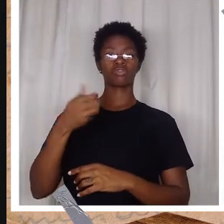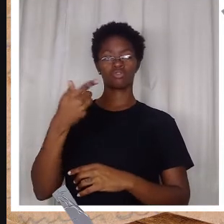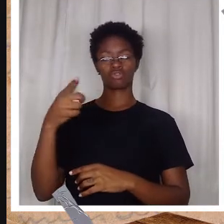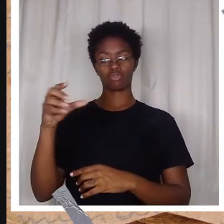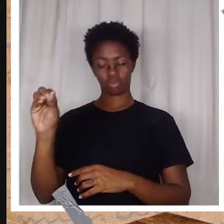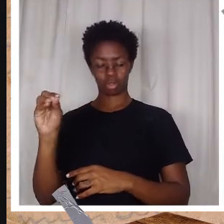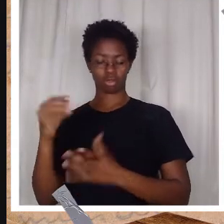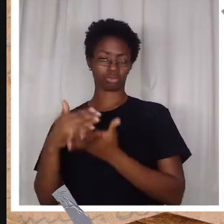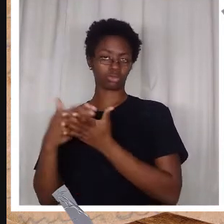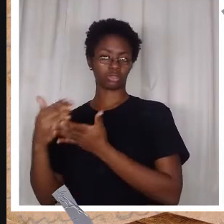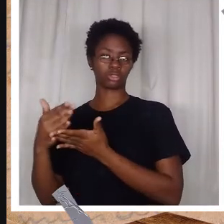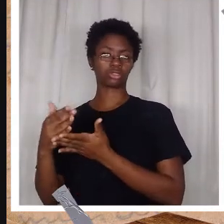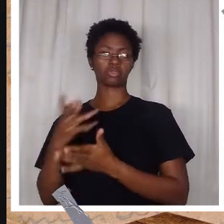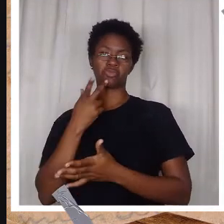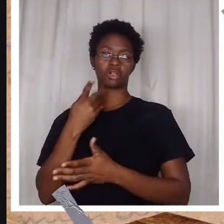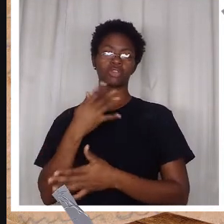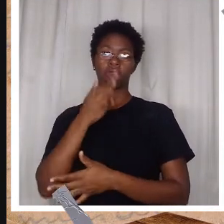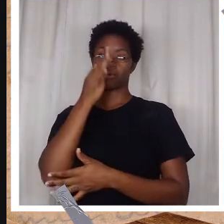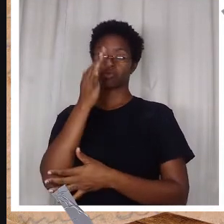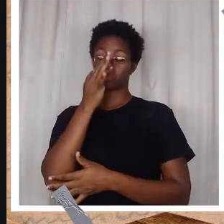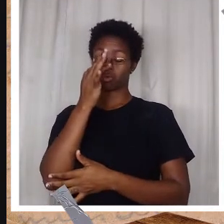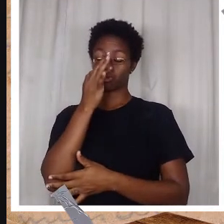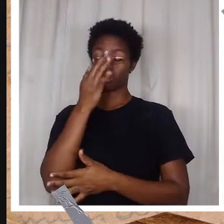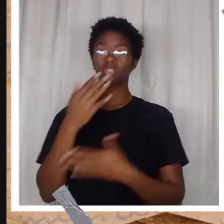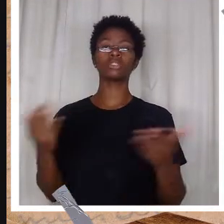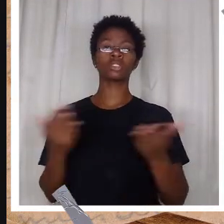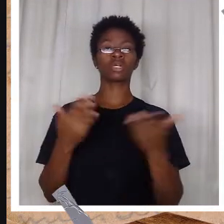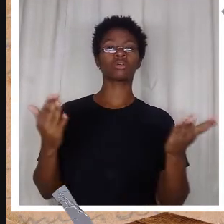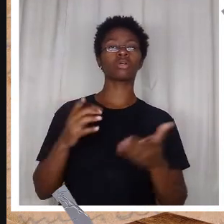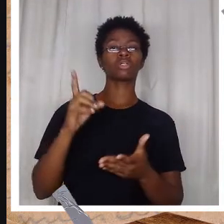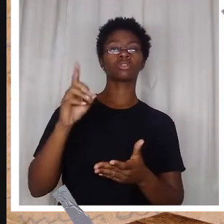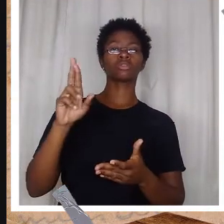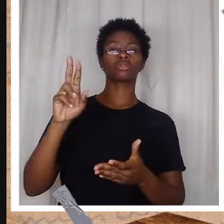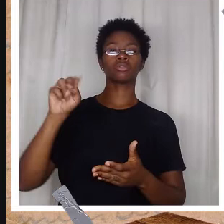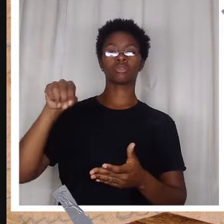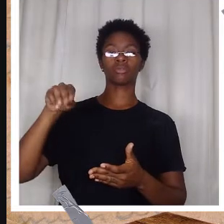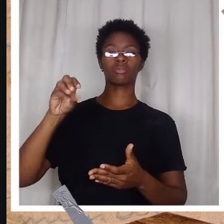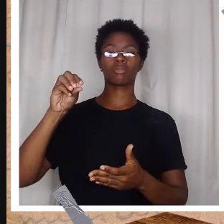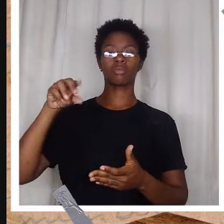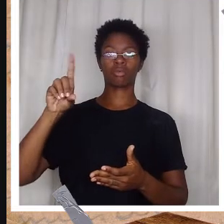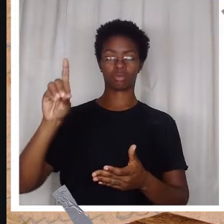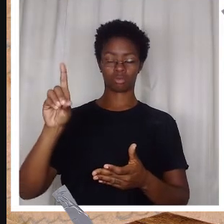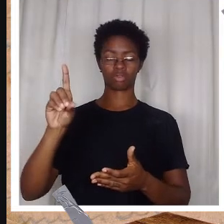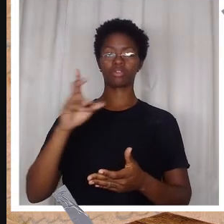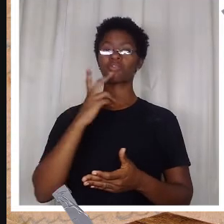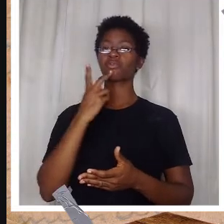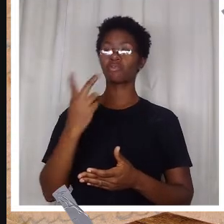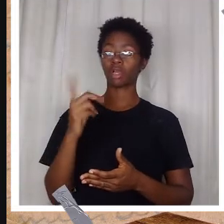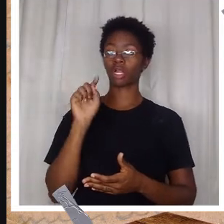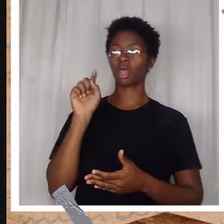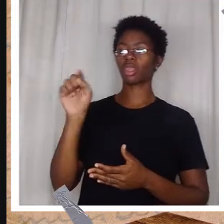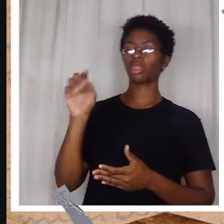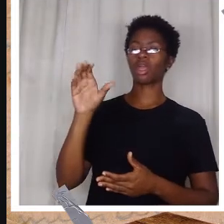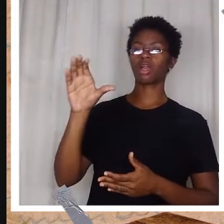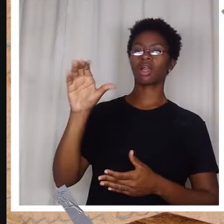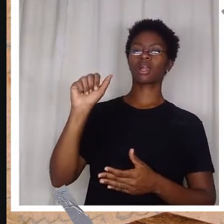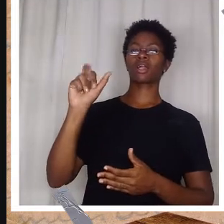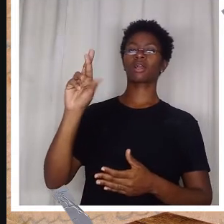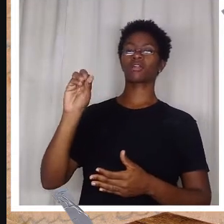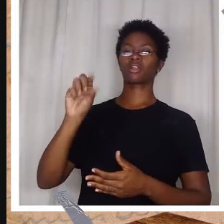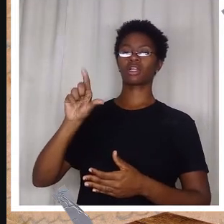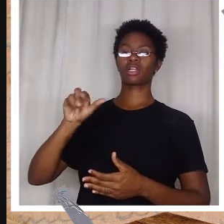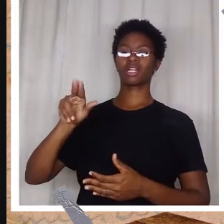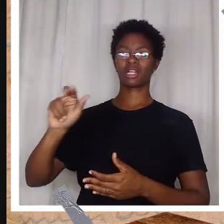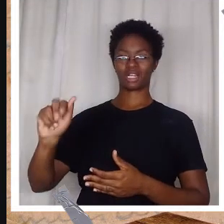citando como uma flor, e Carlos Drummond de Andrade fez uma citação a Carolina que eu acho que, por